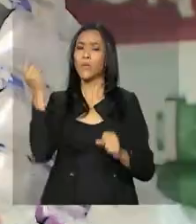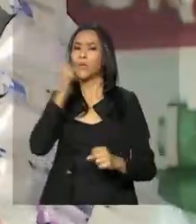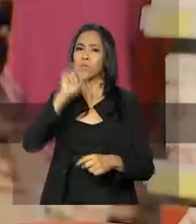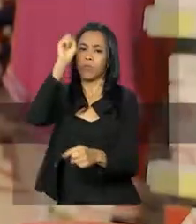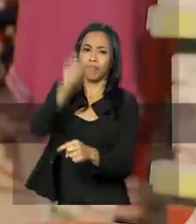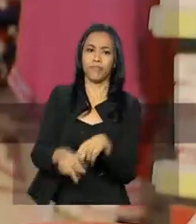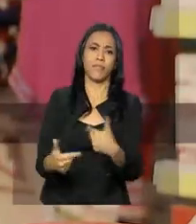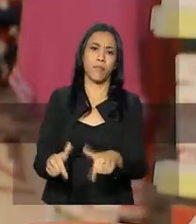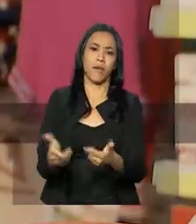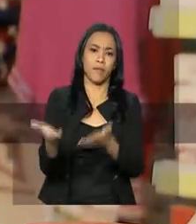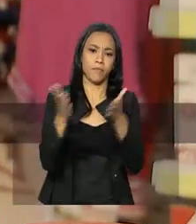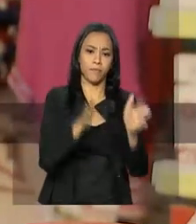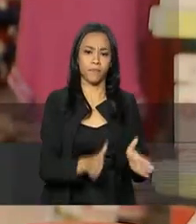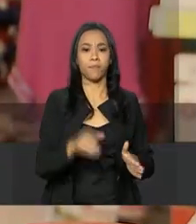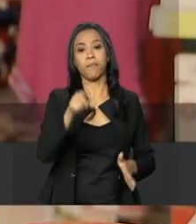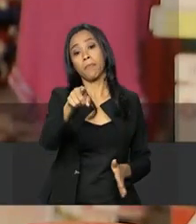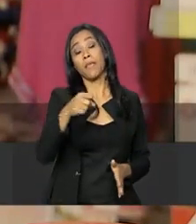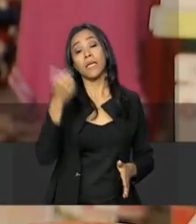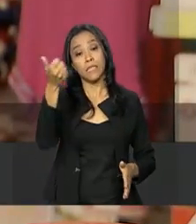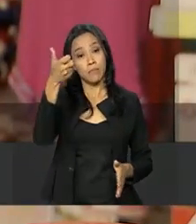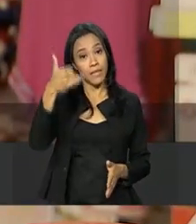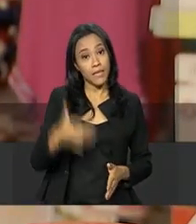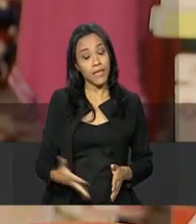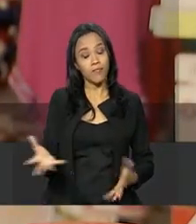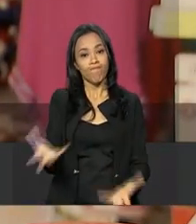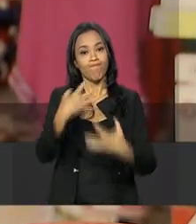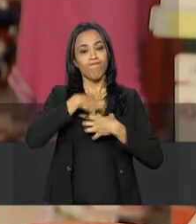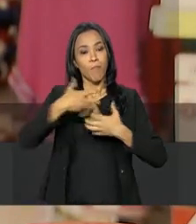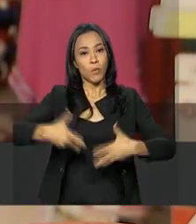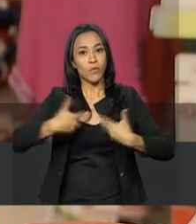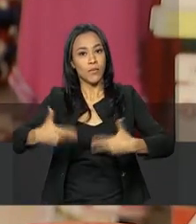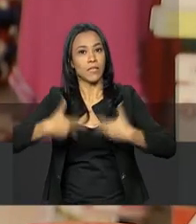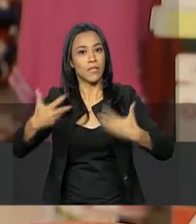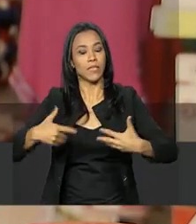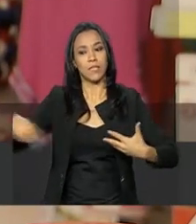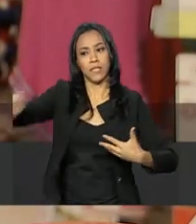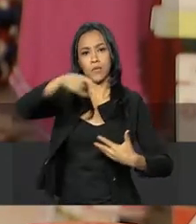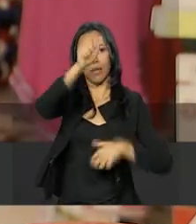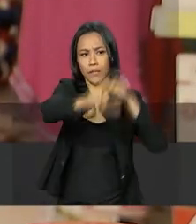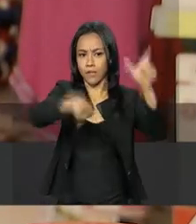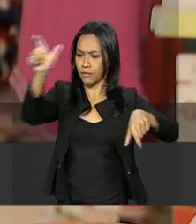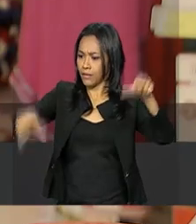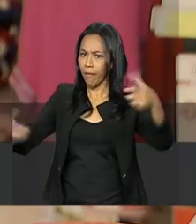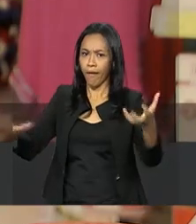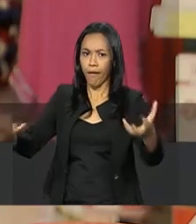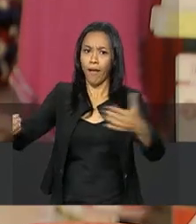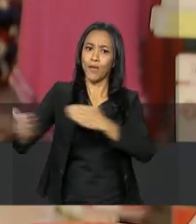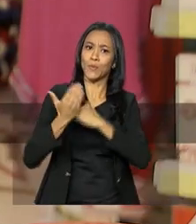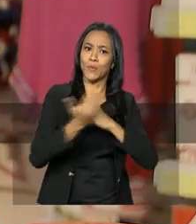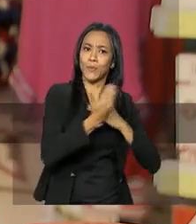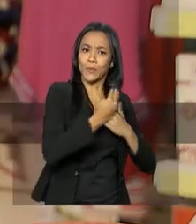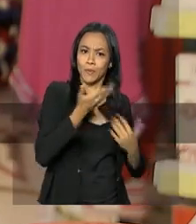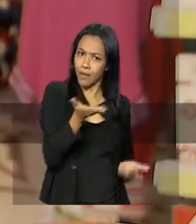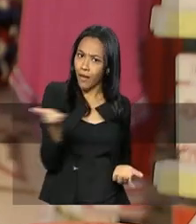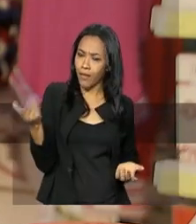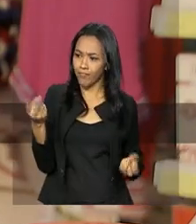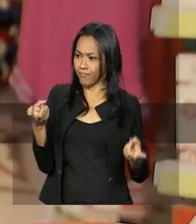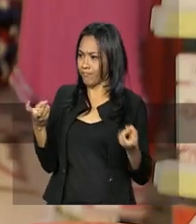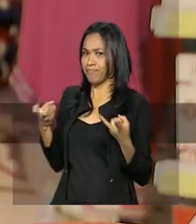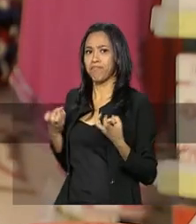empregado tobias e ver que motivasse ou de toda pessoa querer ajudar querer